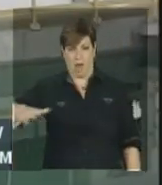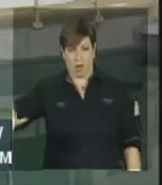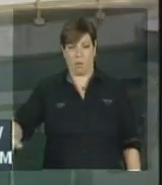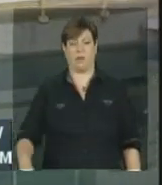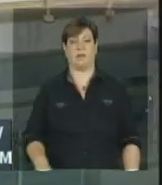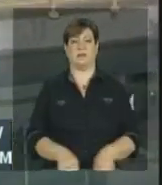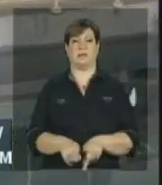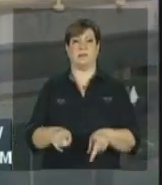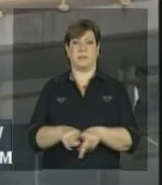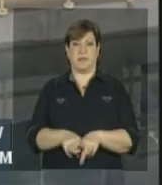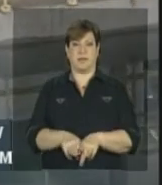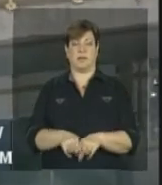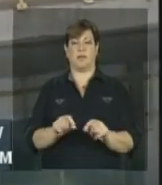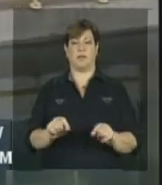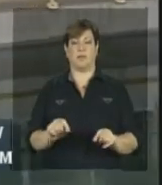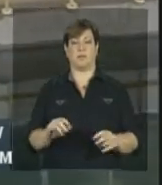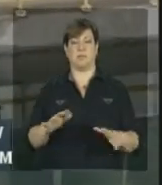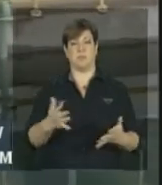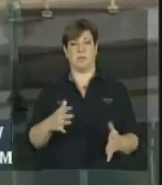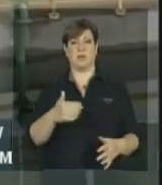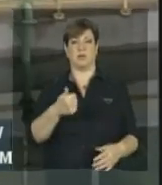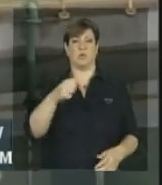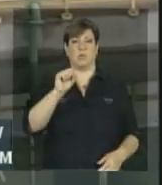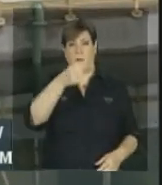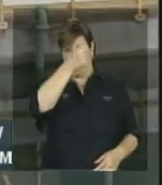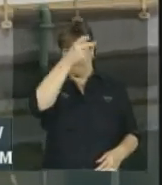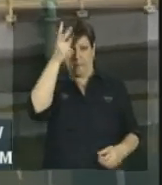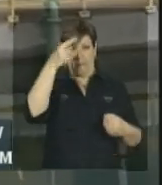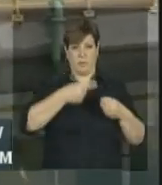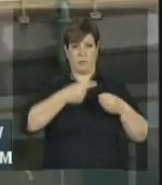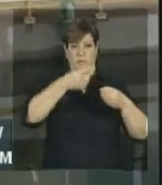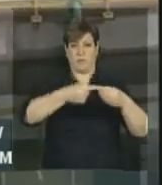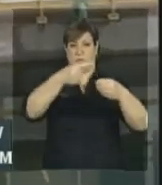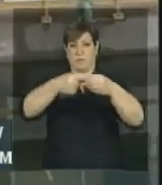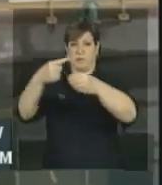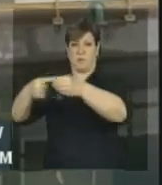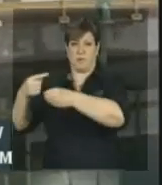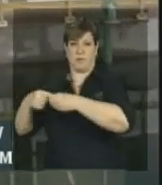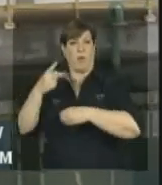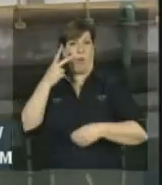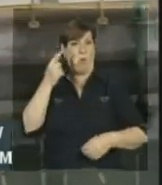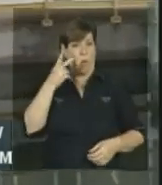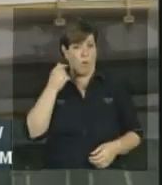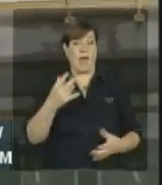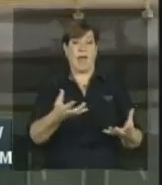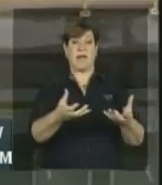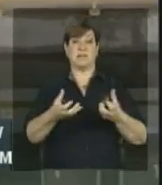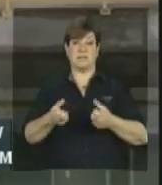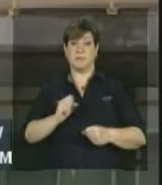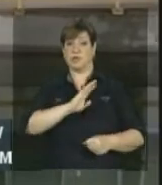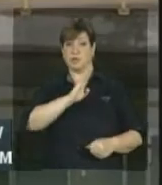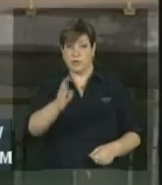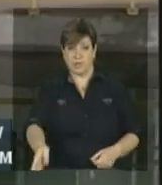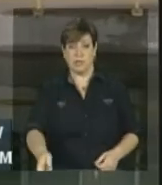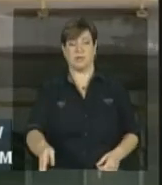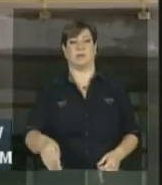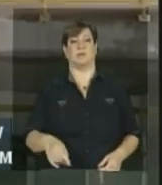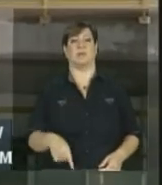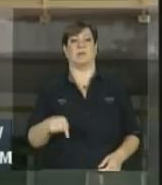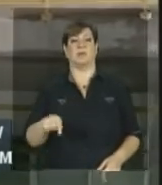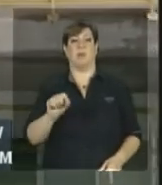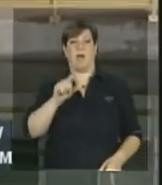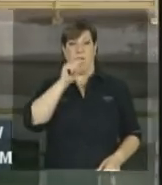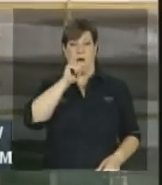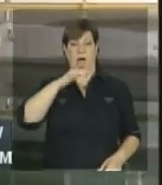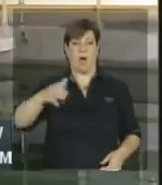e se prevê que pelo menos 18 municípios cearenses sejam beneficiados diretamente